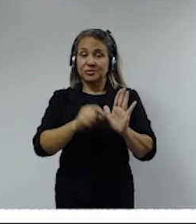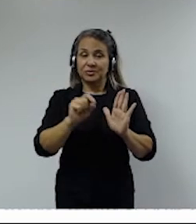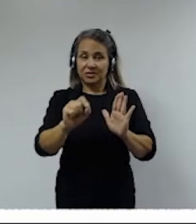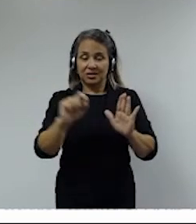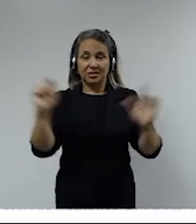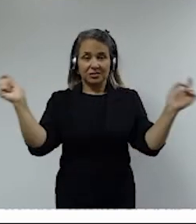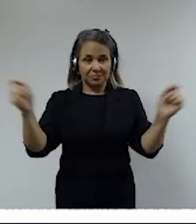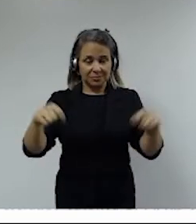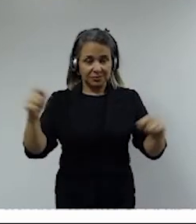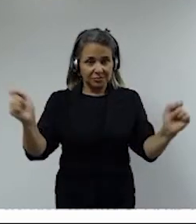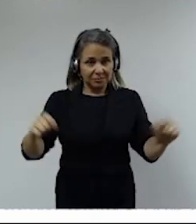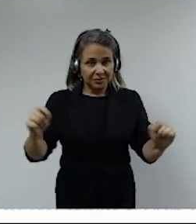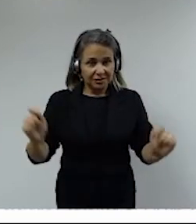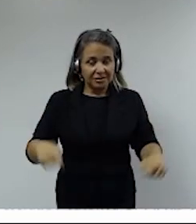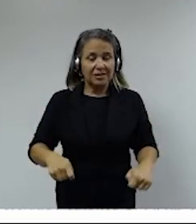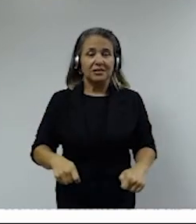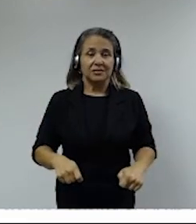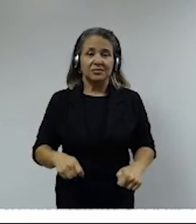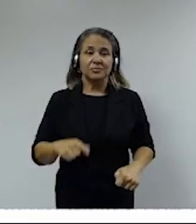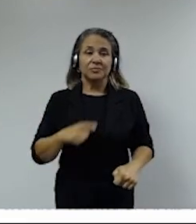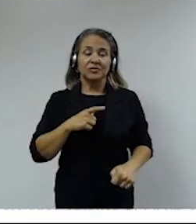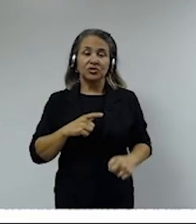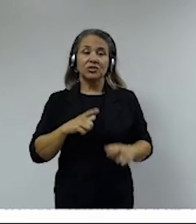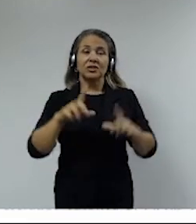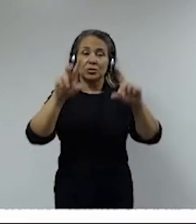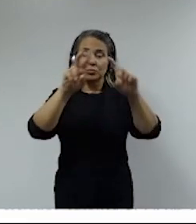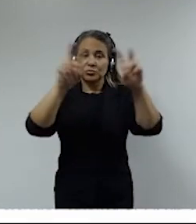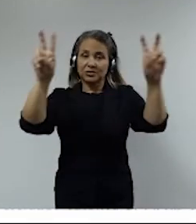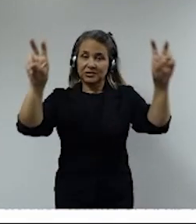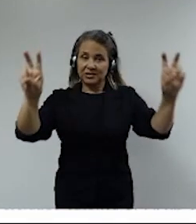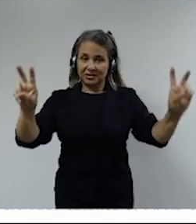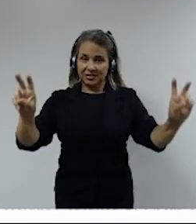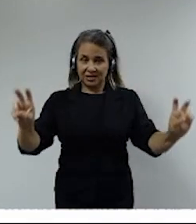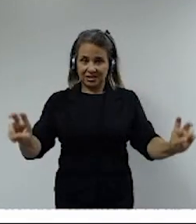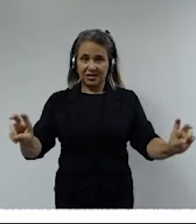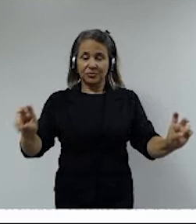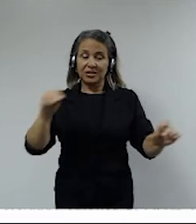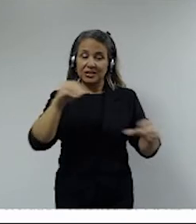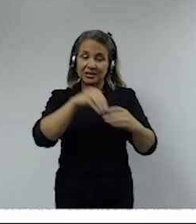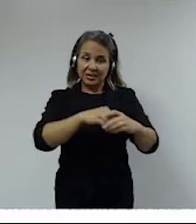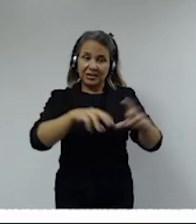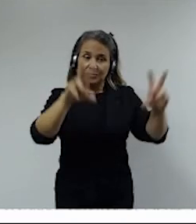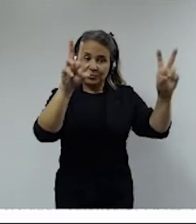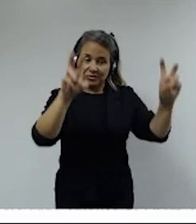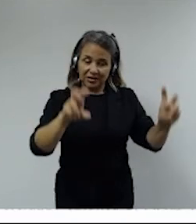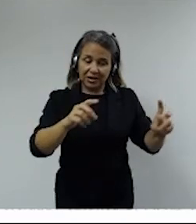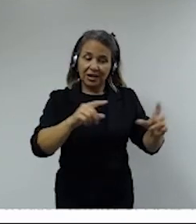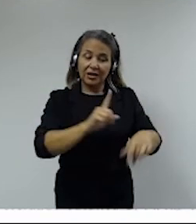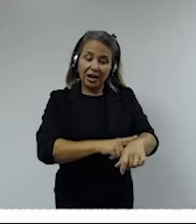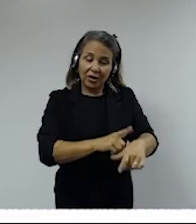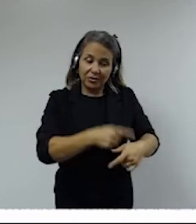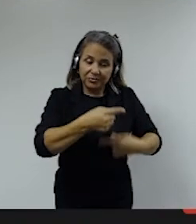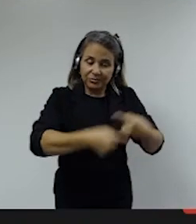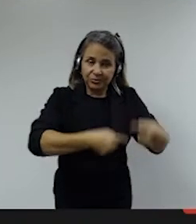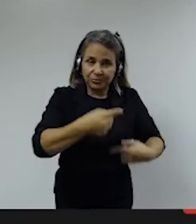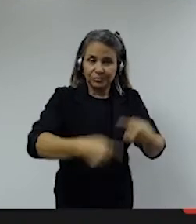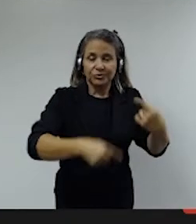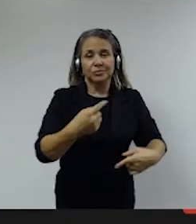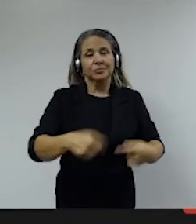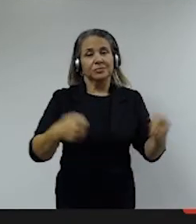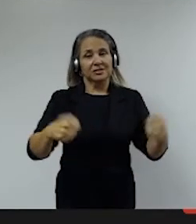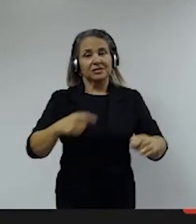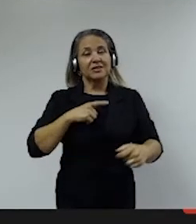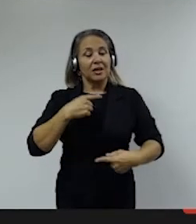da possibilidade de um cenário, né, nesse cenário de discussão, que deverá haver